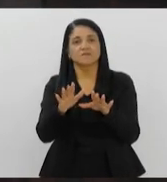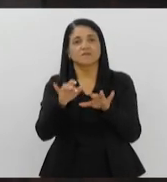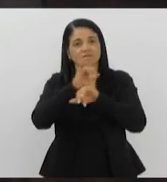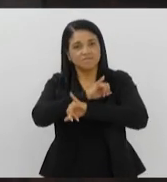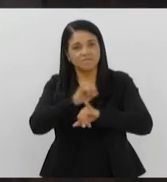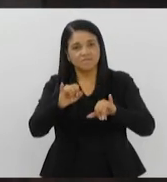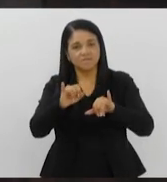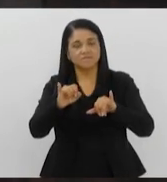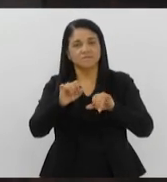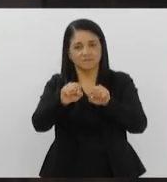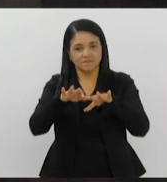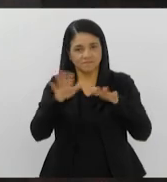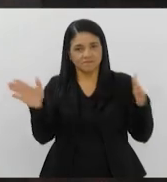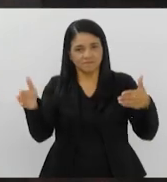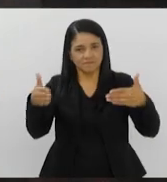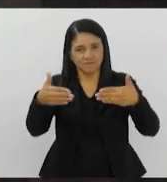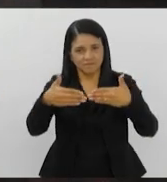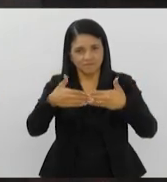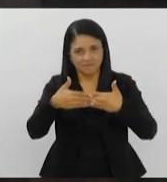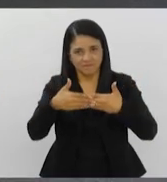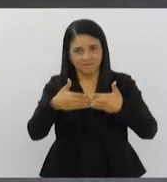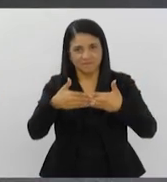sessão encerrada